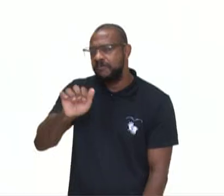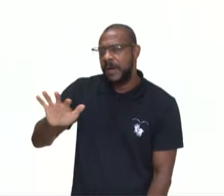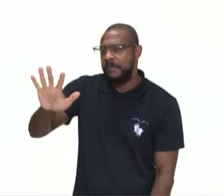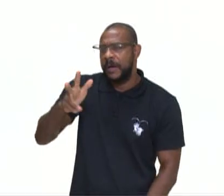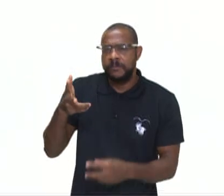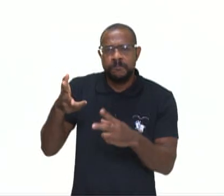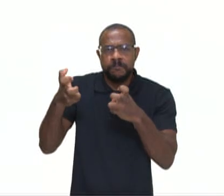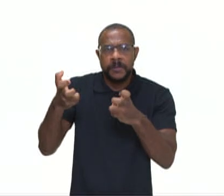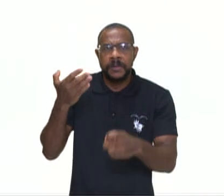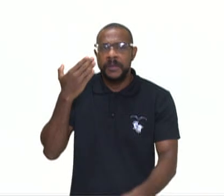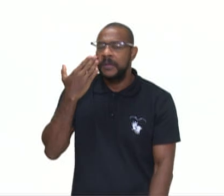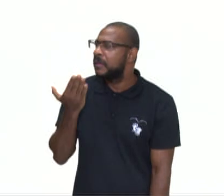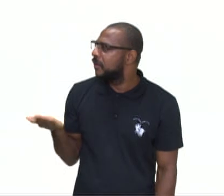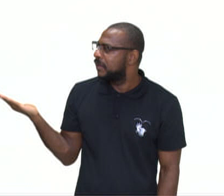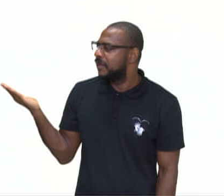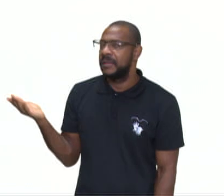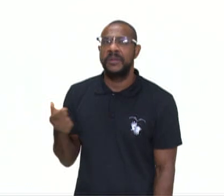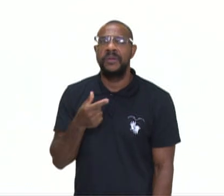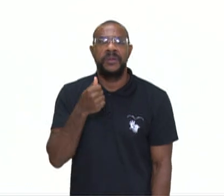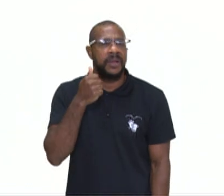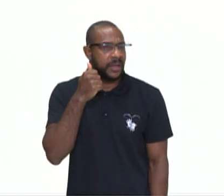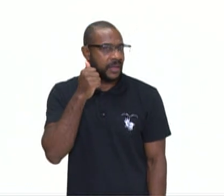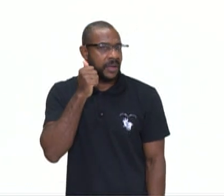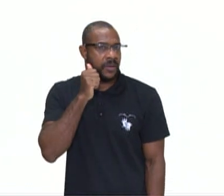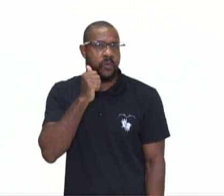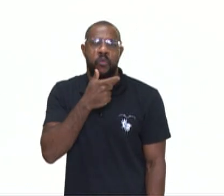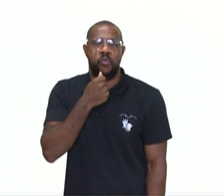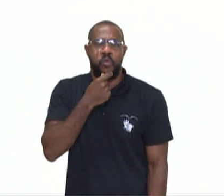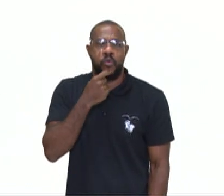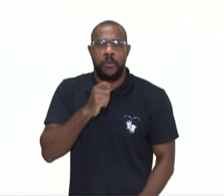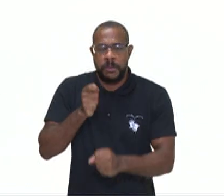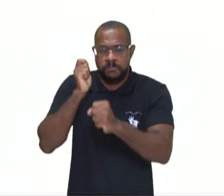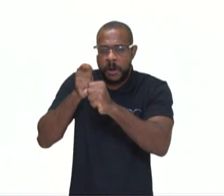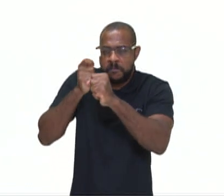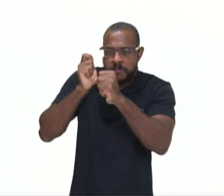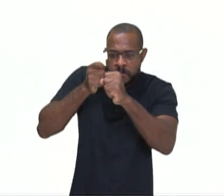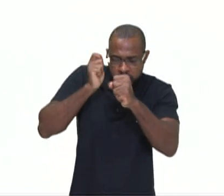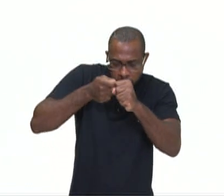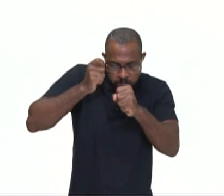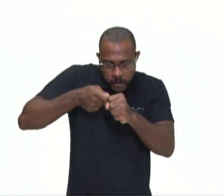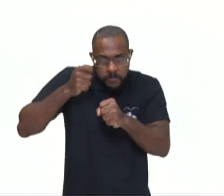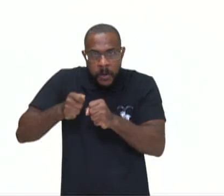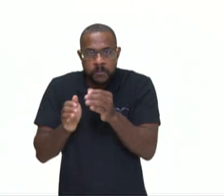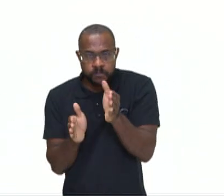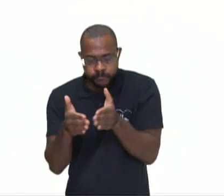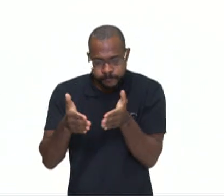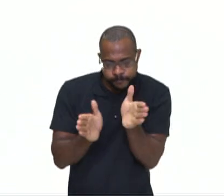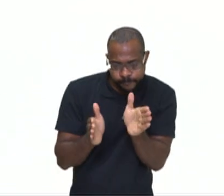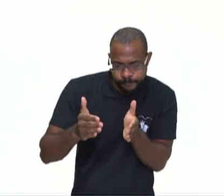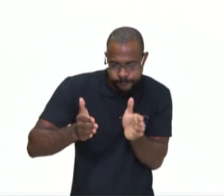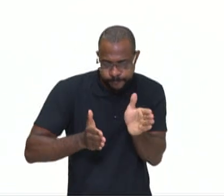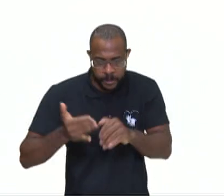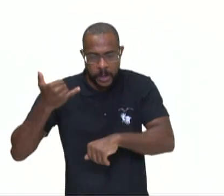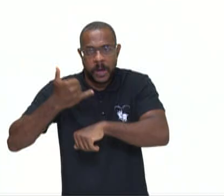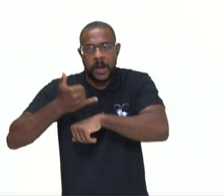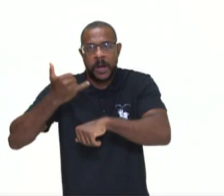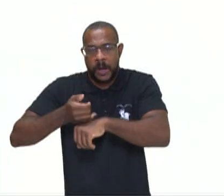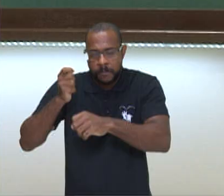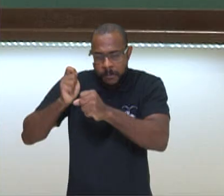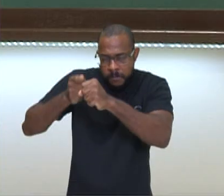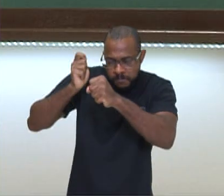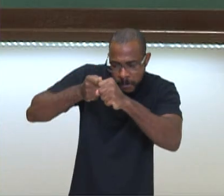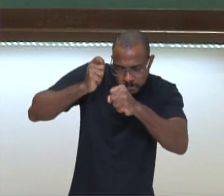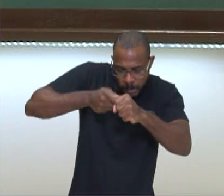ali, de um artesão, de um ourives, moldando o metal para construir alguma